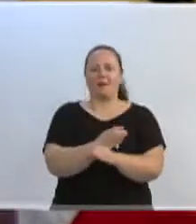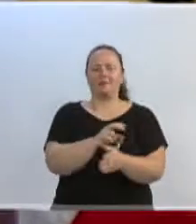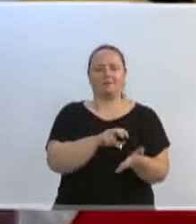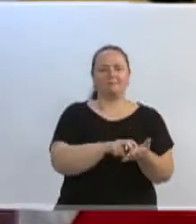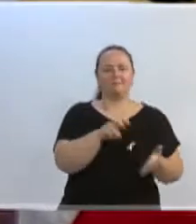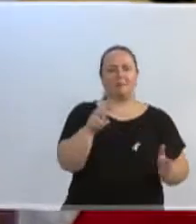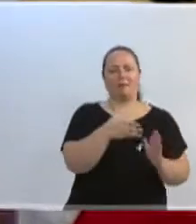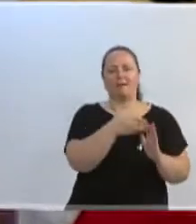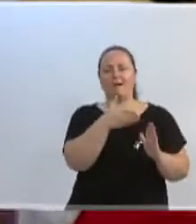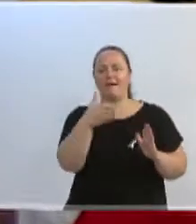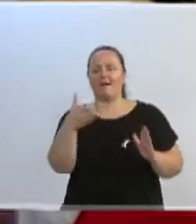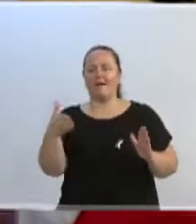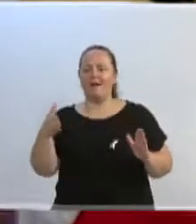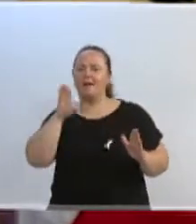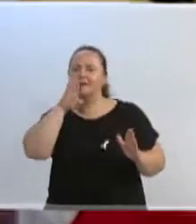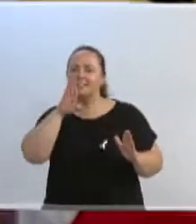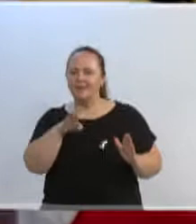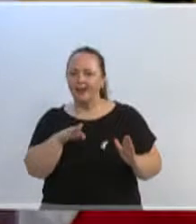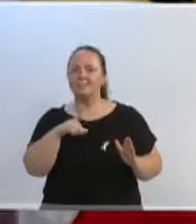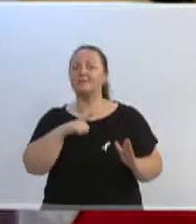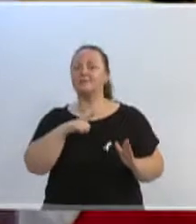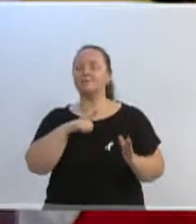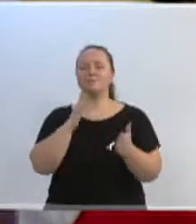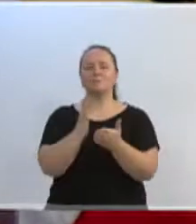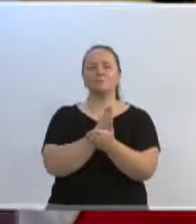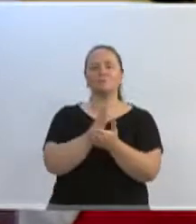da tarde, com algumas